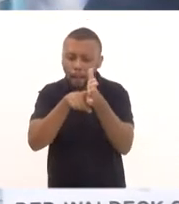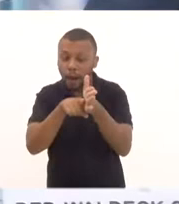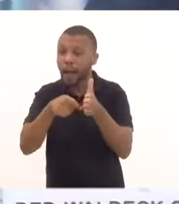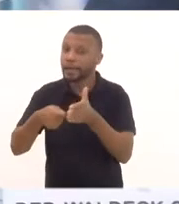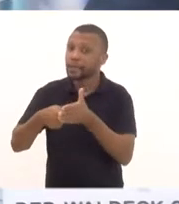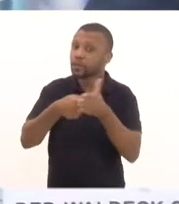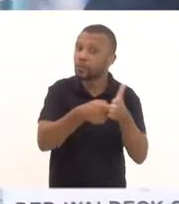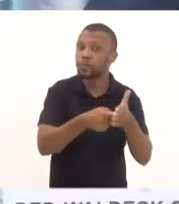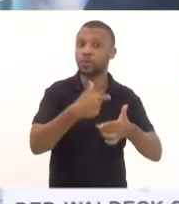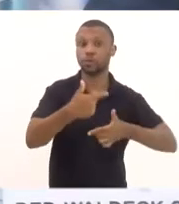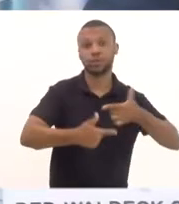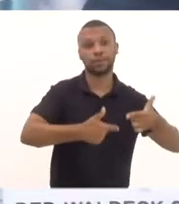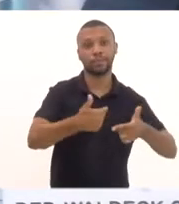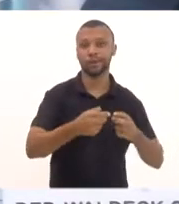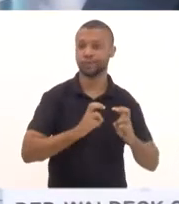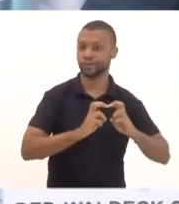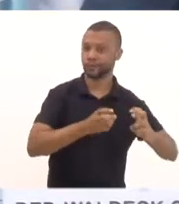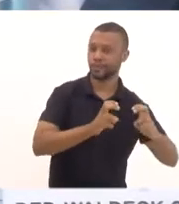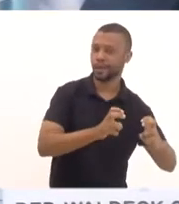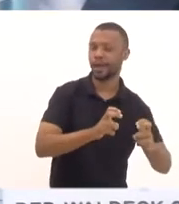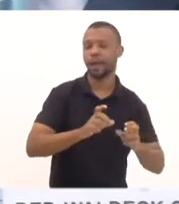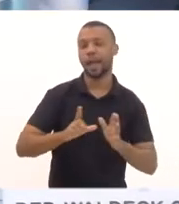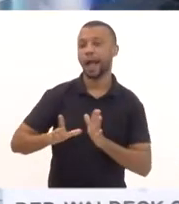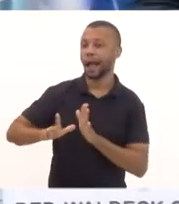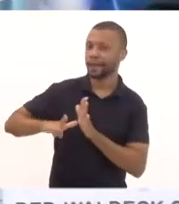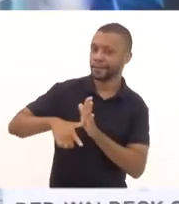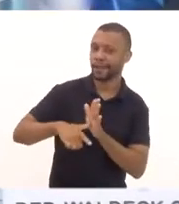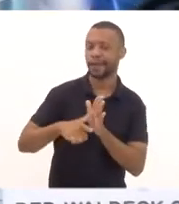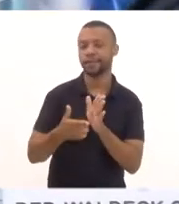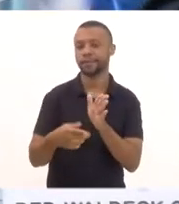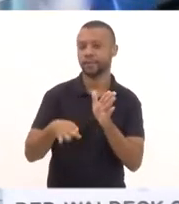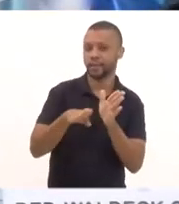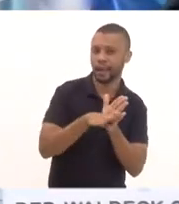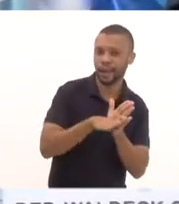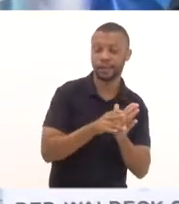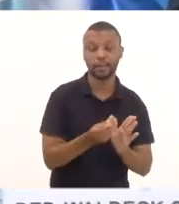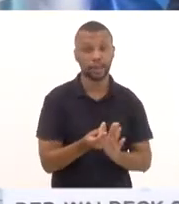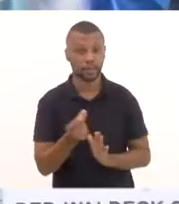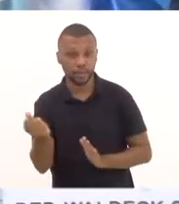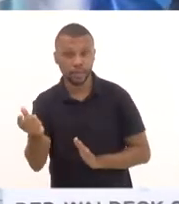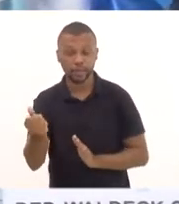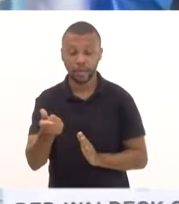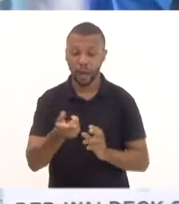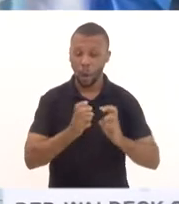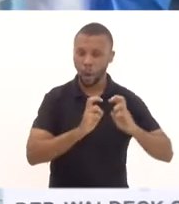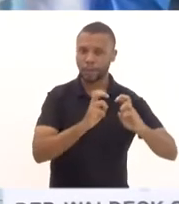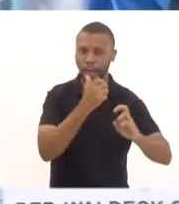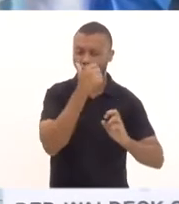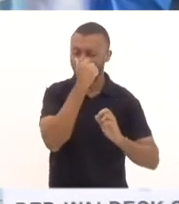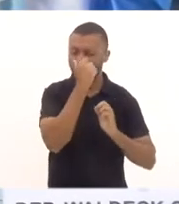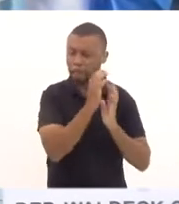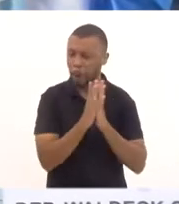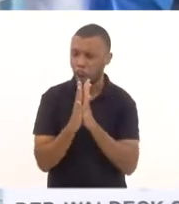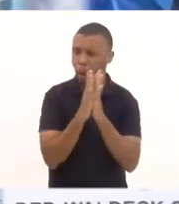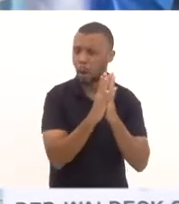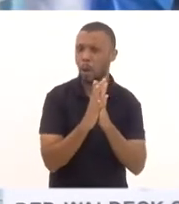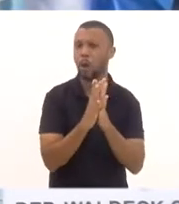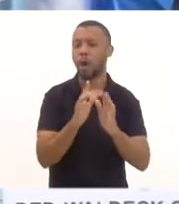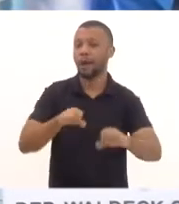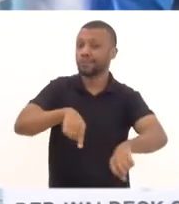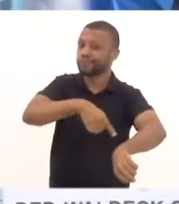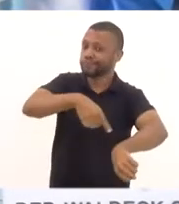trens atrás entre os horários de chegadas e Partidas superlotação das composições duração das viagens